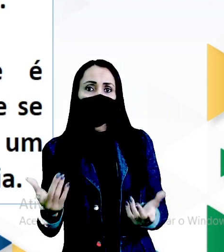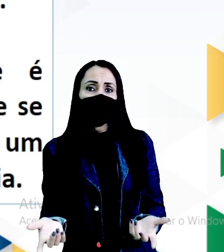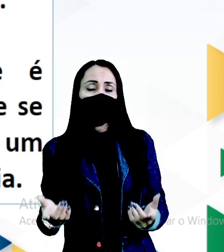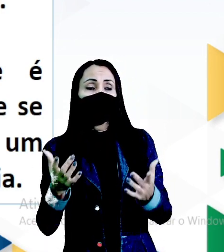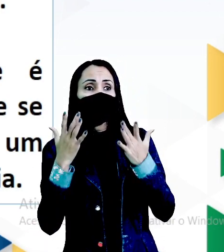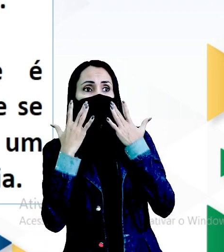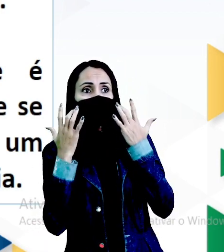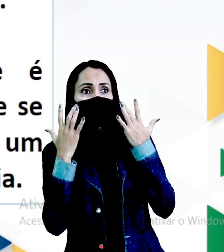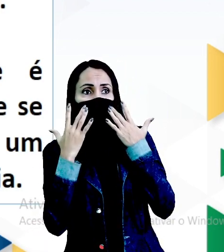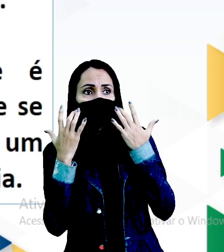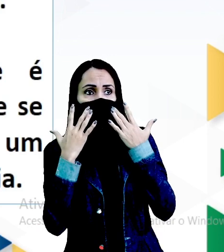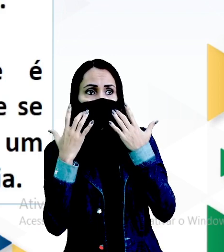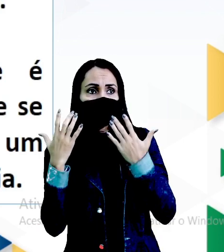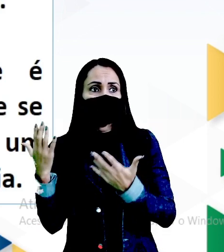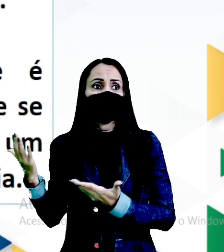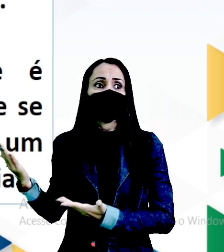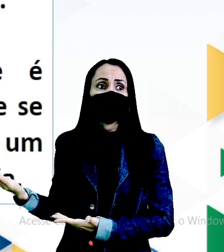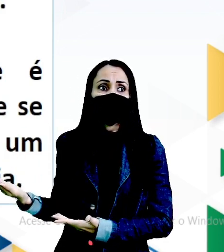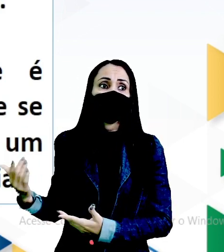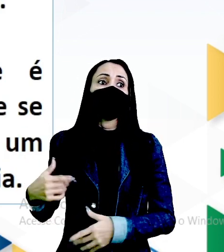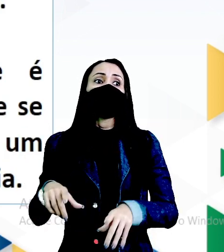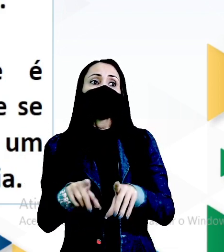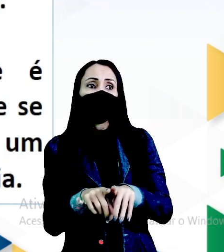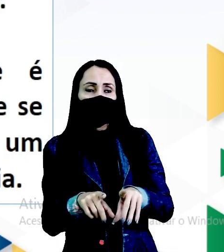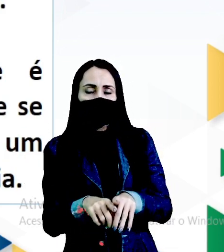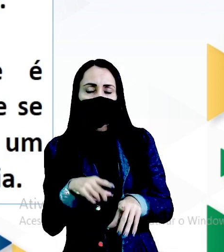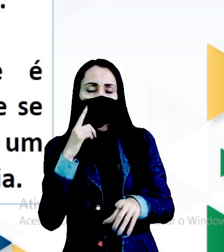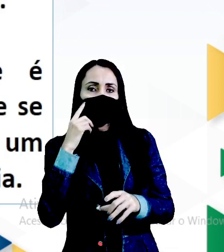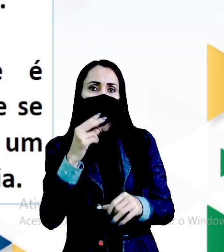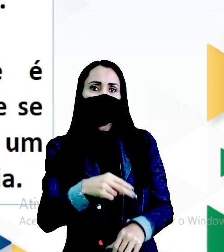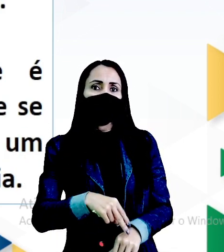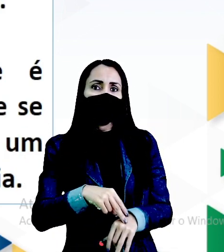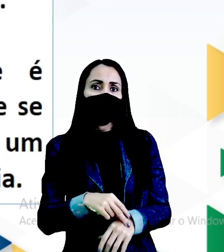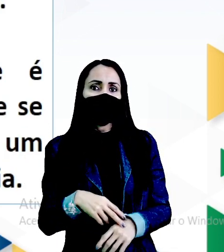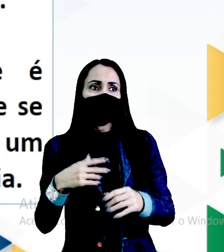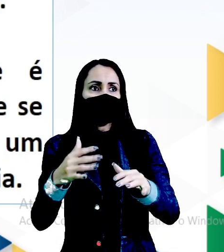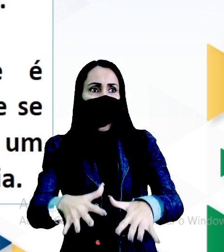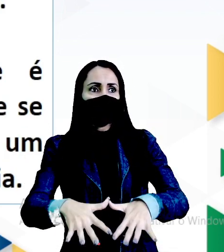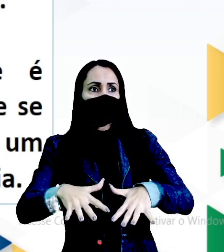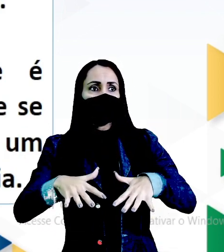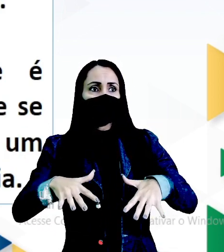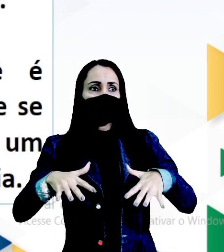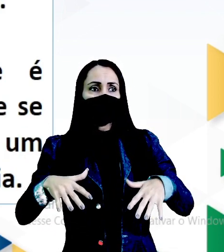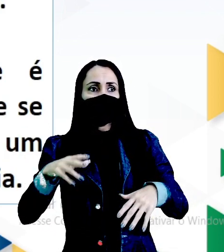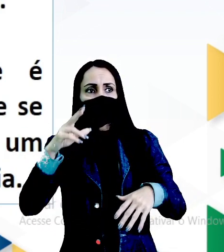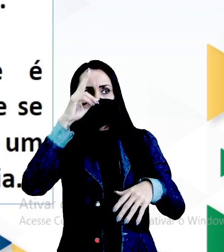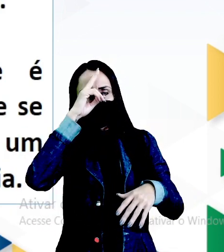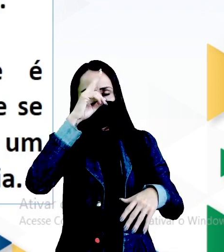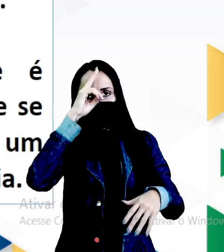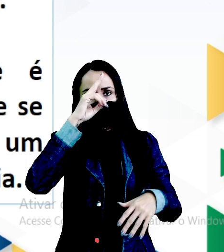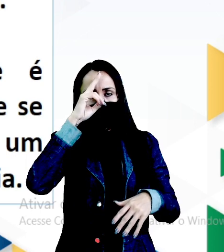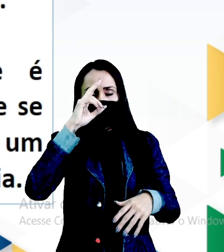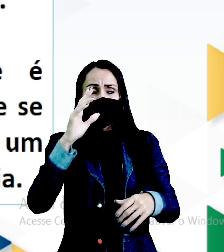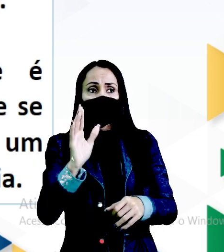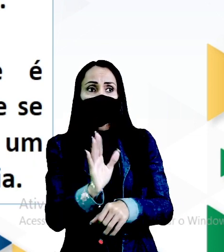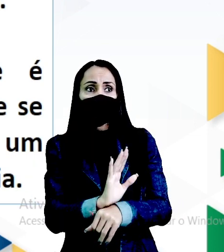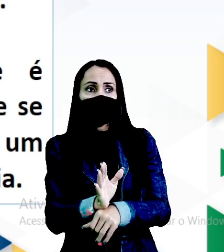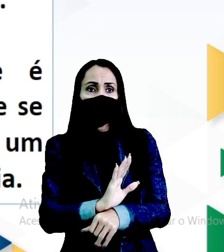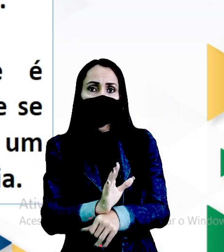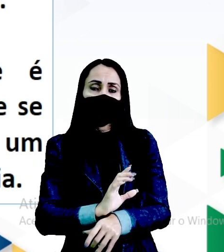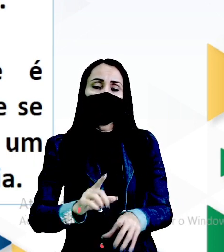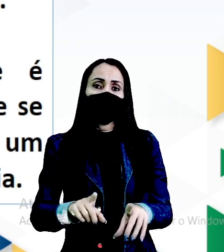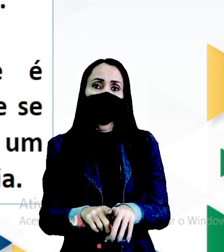é o teatro. Também pode estar presente em um espetáculo, história, ou até mesmo em um filme